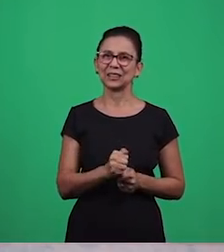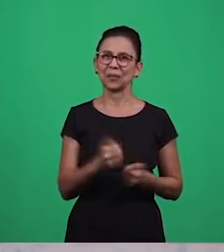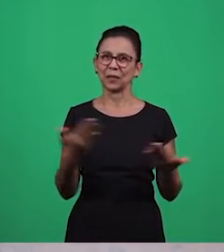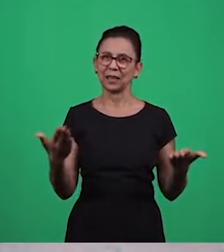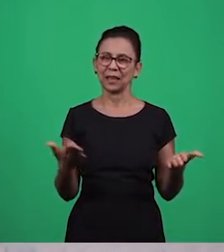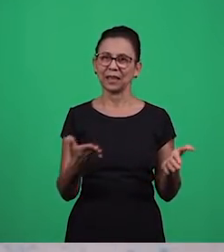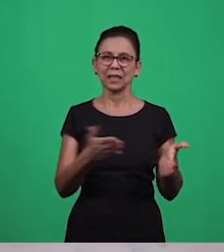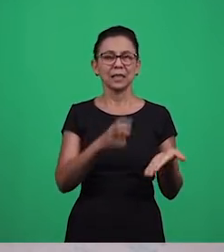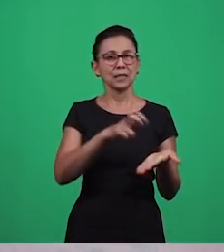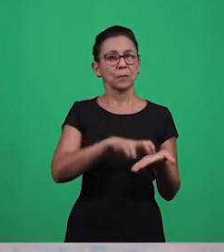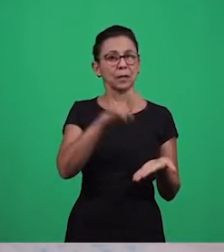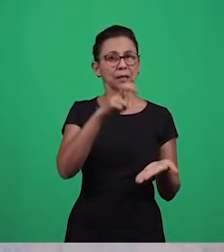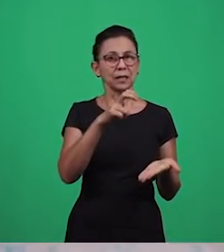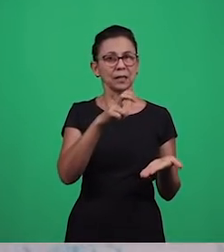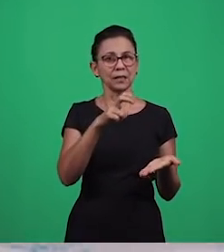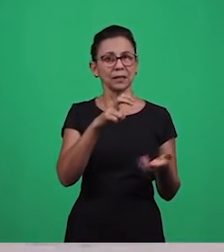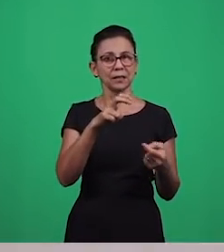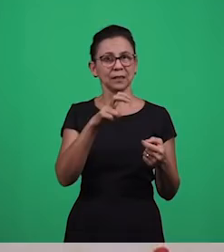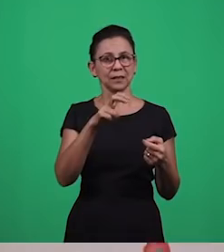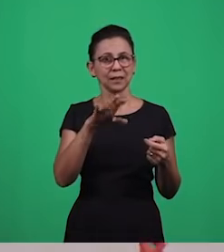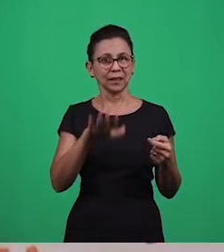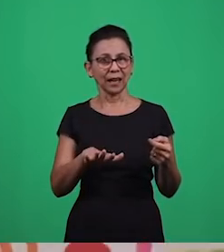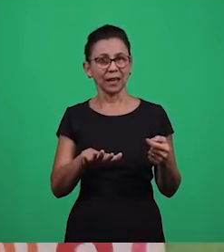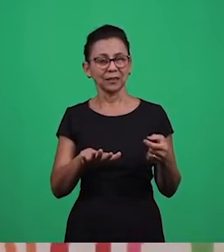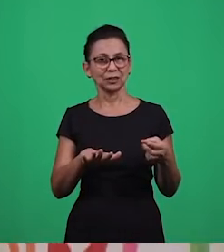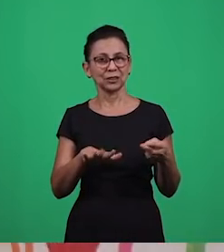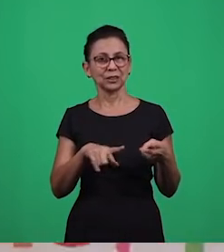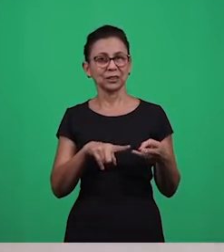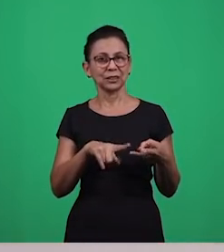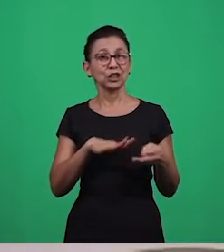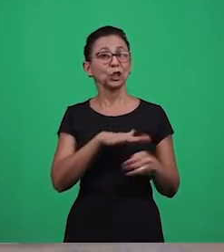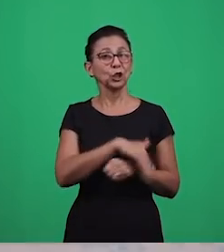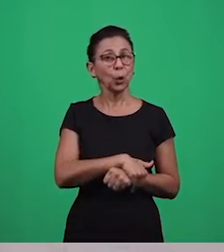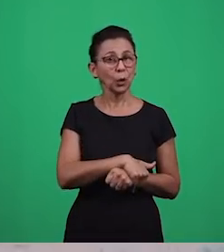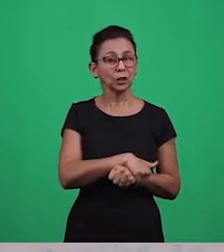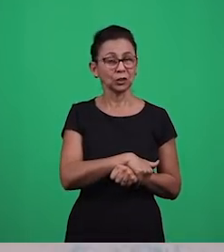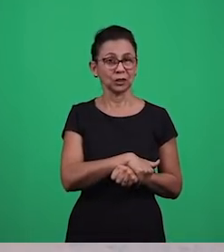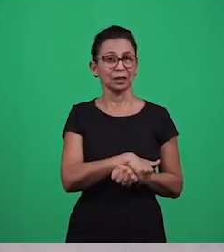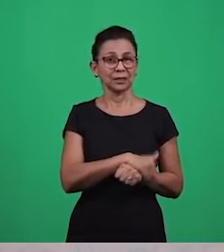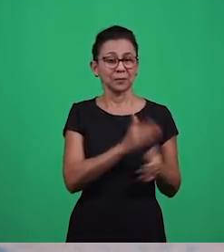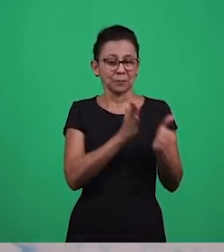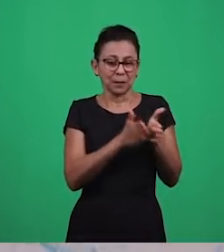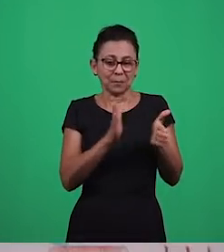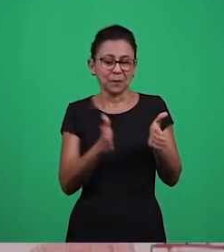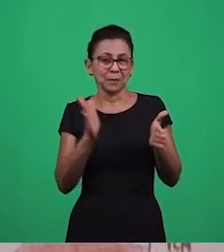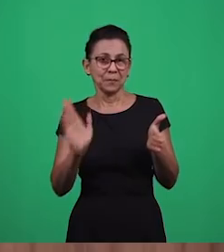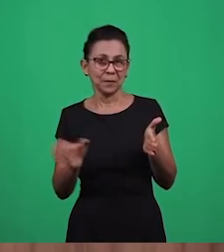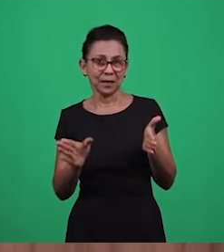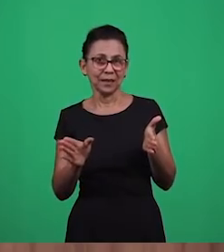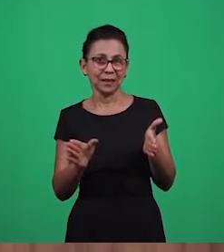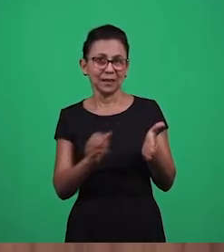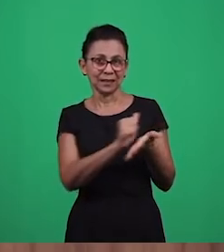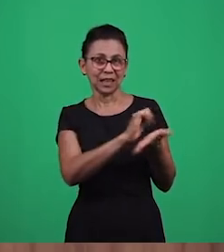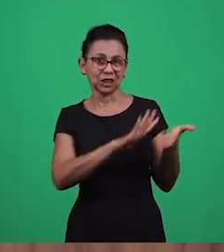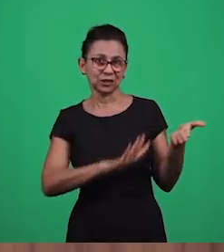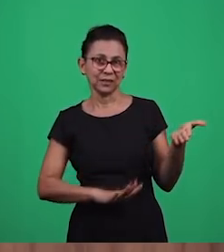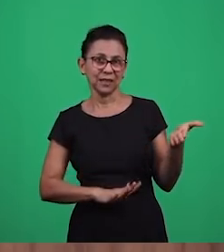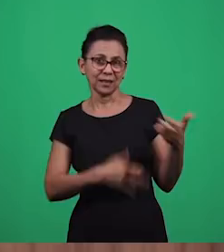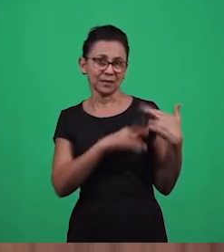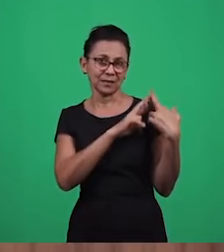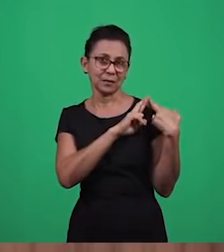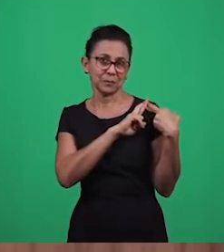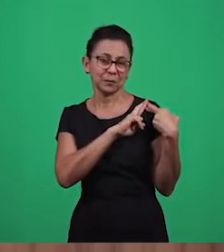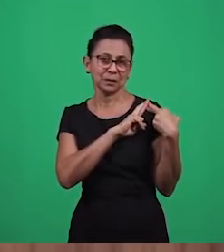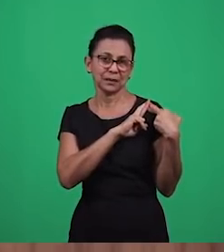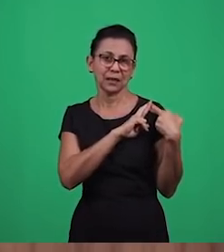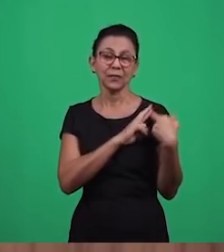3 tempos do dia, manhã, tarde e noite. Já para os intermediários que já leem